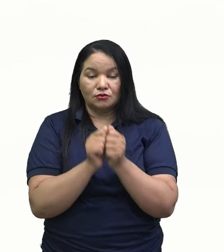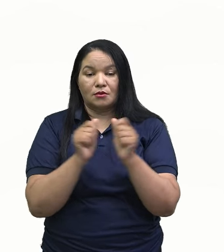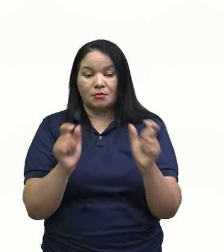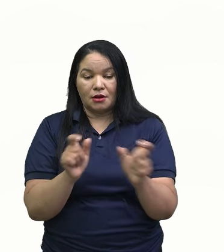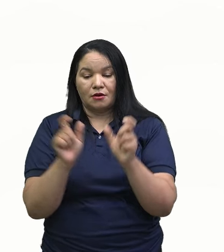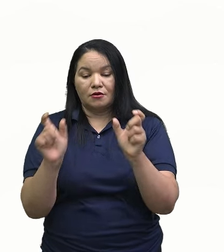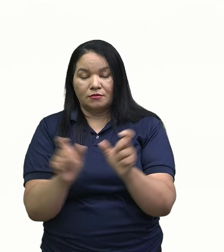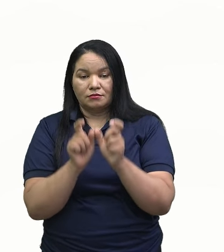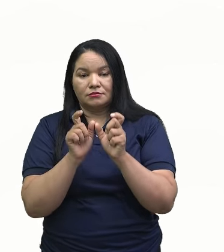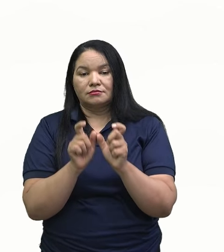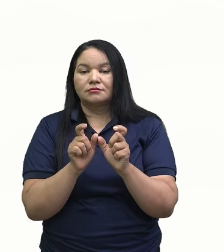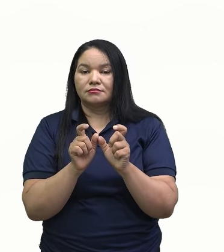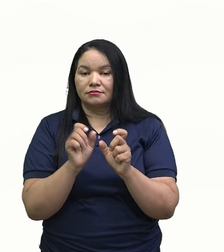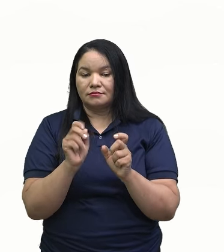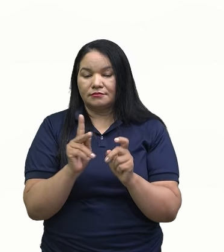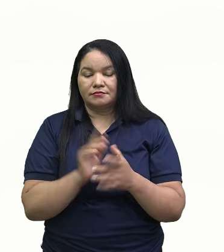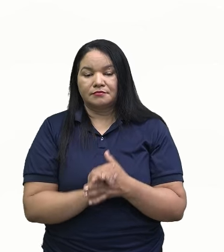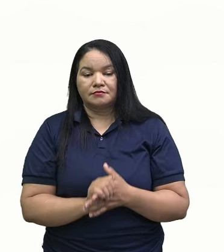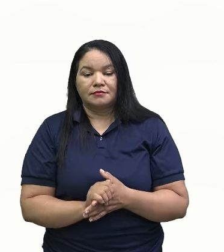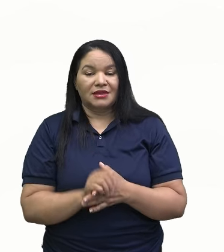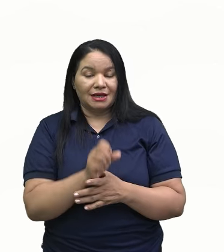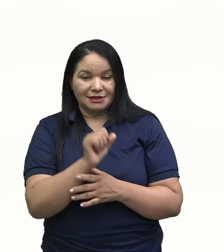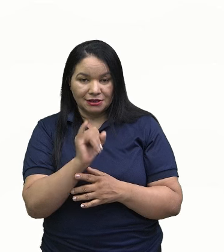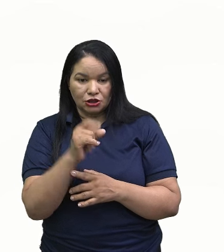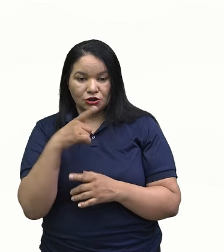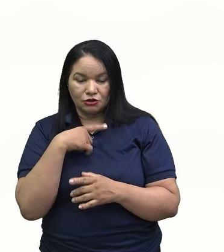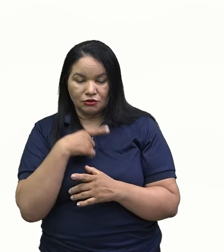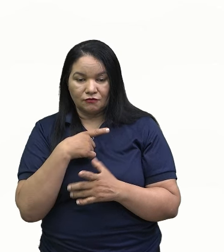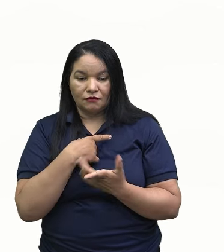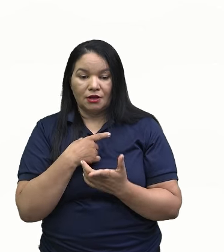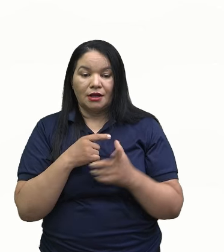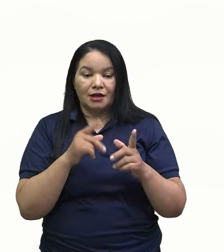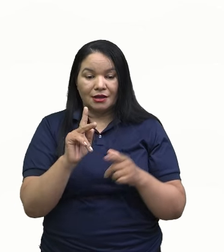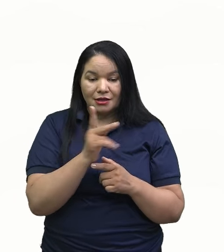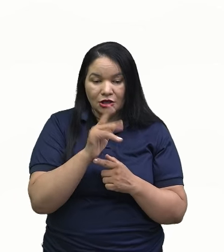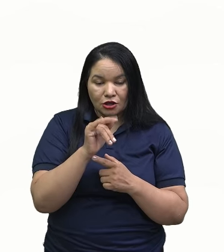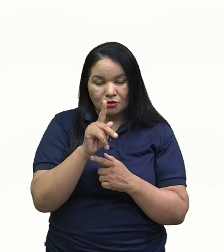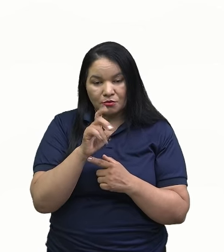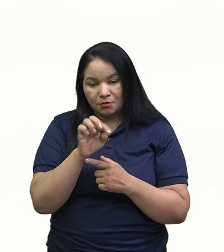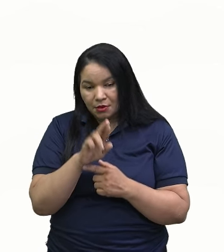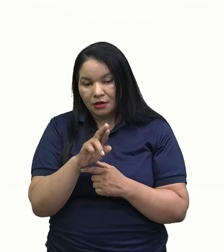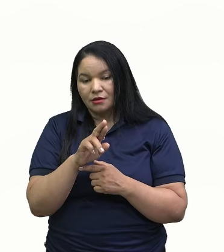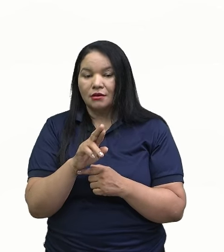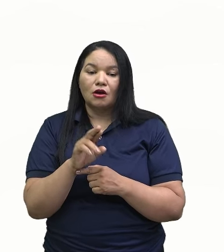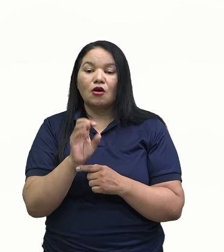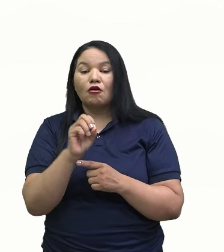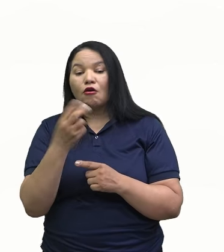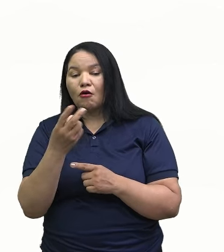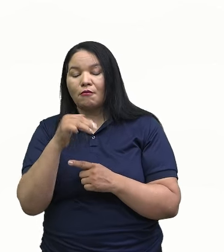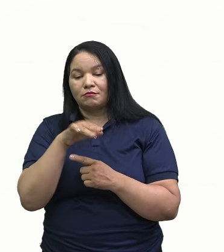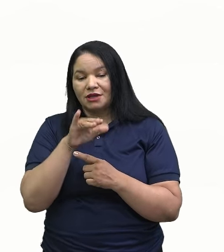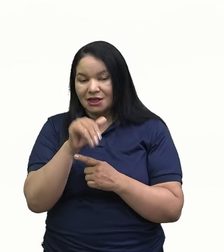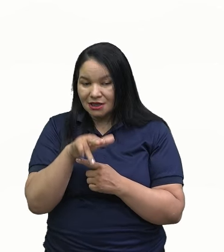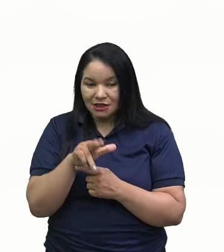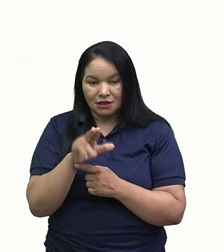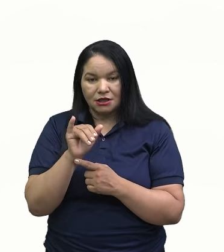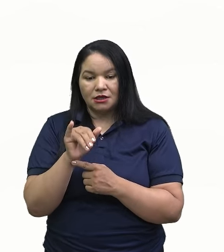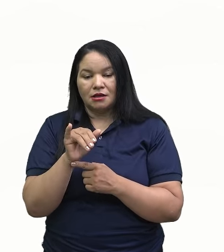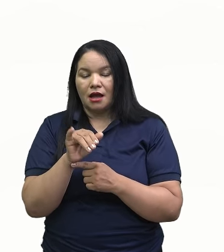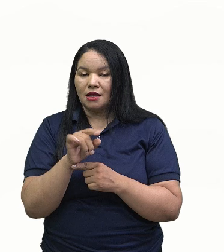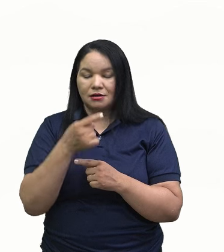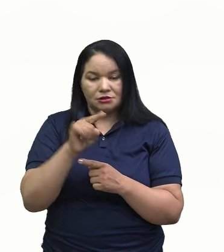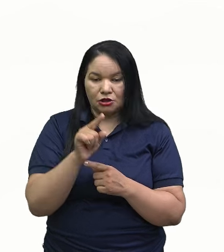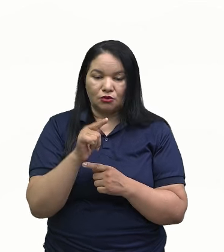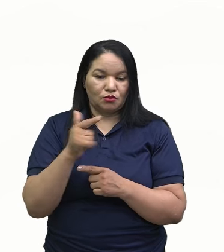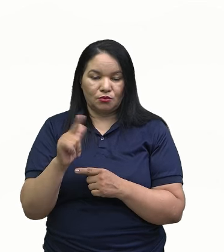palavra principal. Quando eu tenho esse afixo hiper ou mini, eles não recebem acento gráfico. Eu